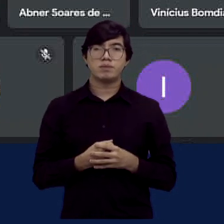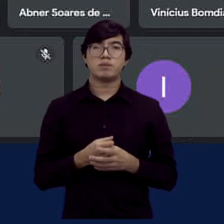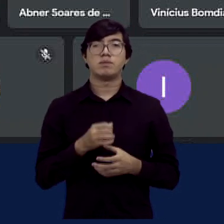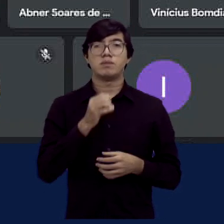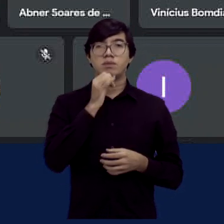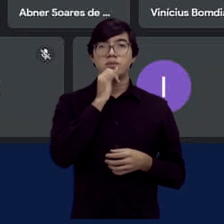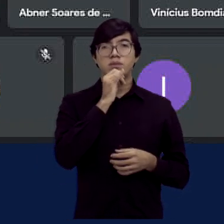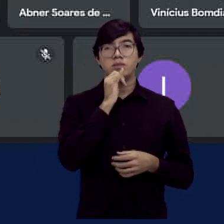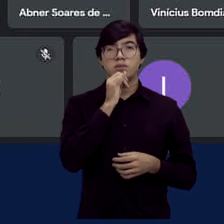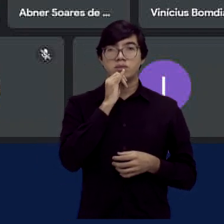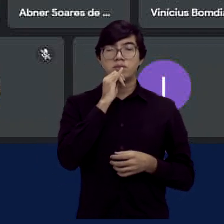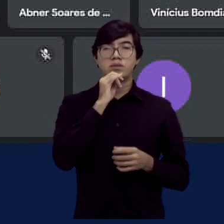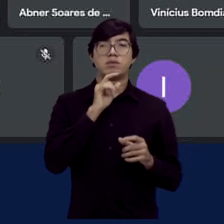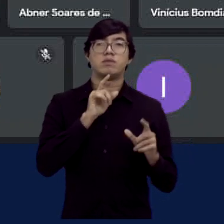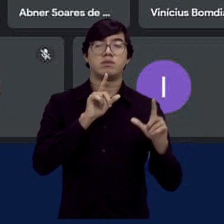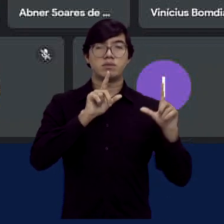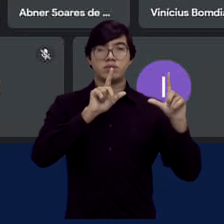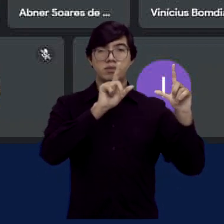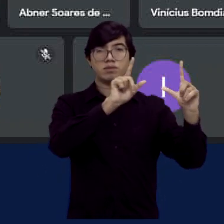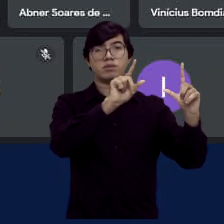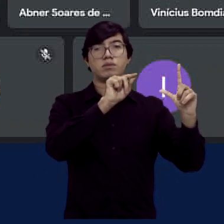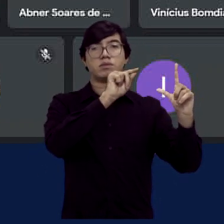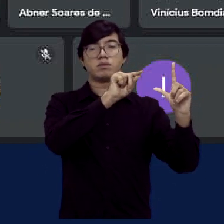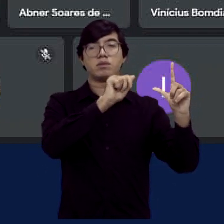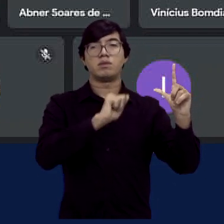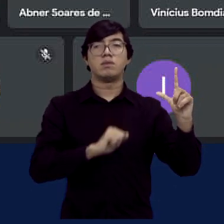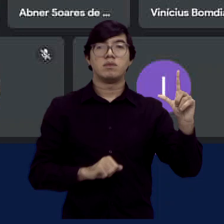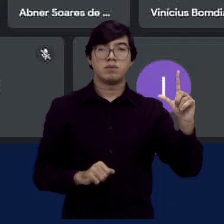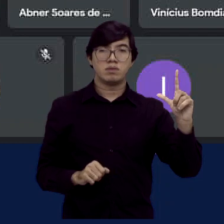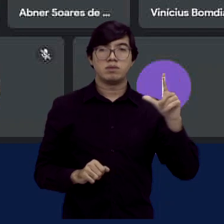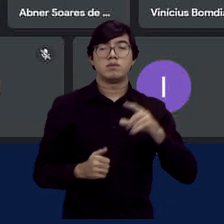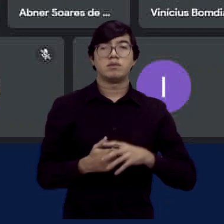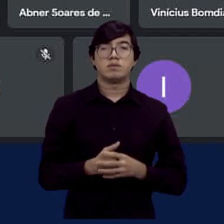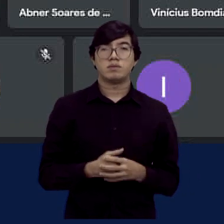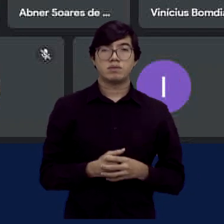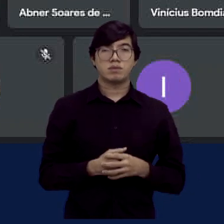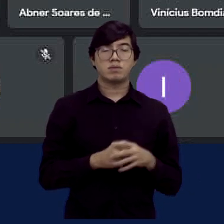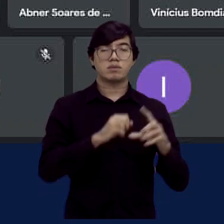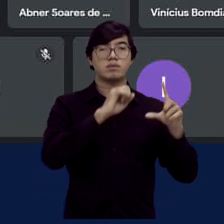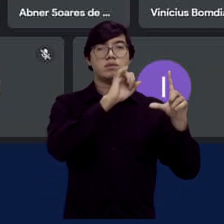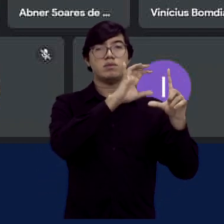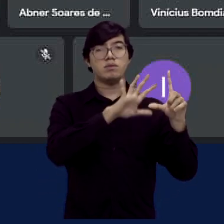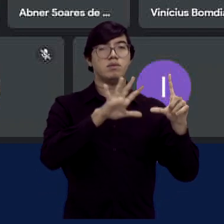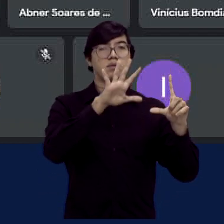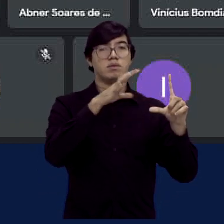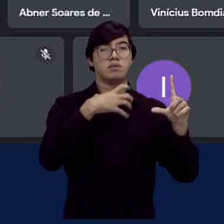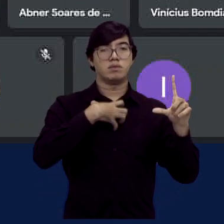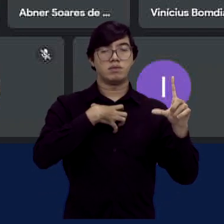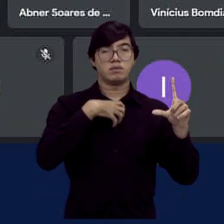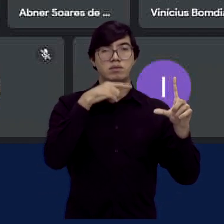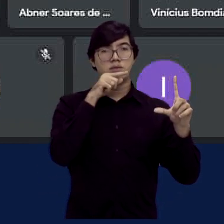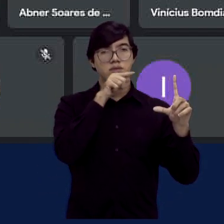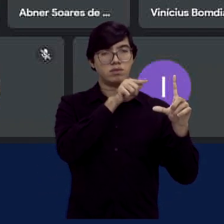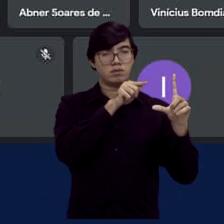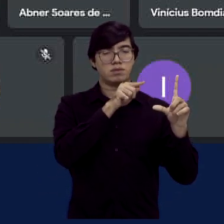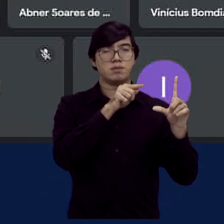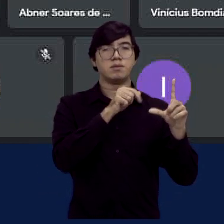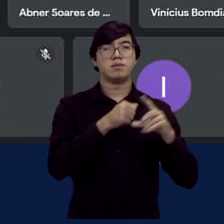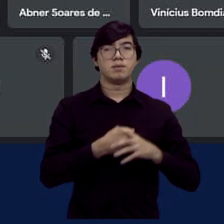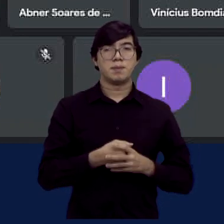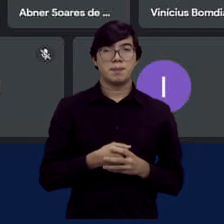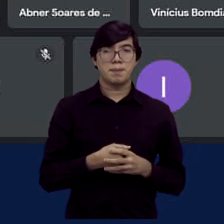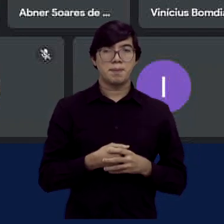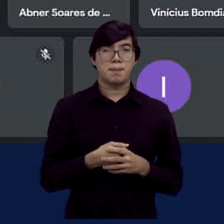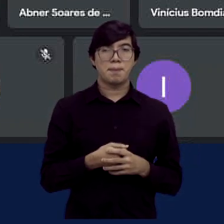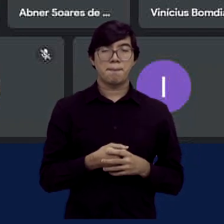inteiro só para o texto, aquilo tem um impacto imagético. Aquilo tem uma percepção.